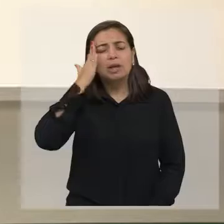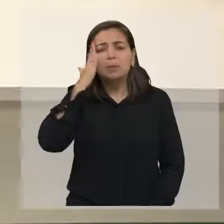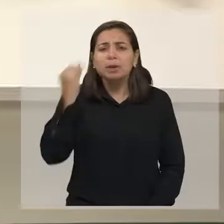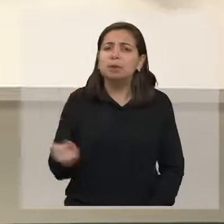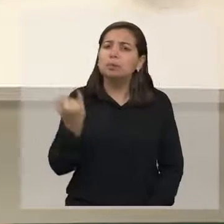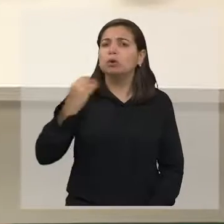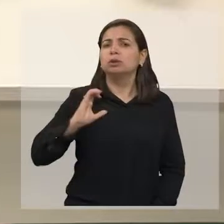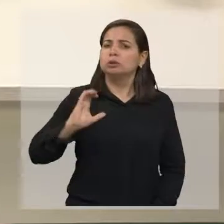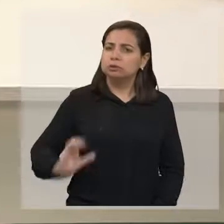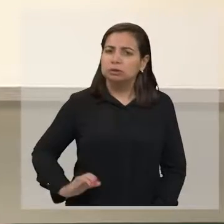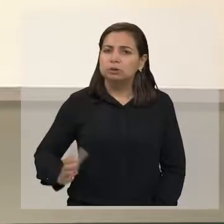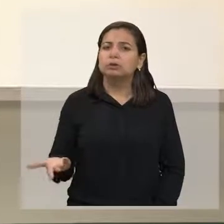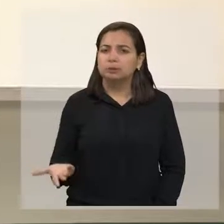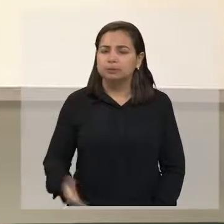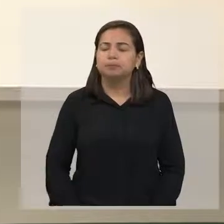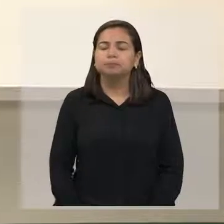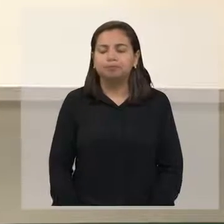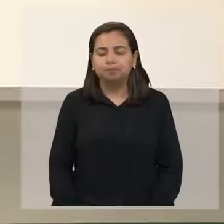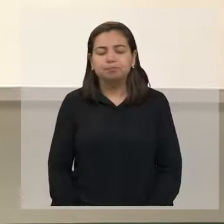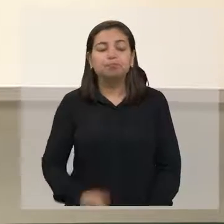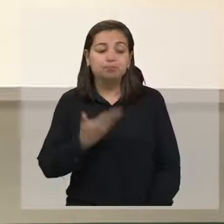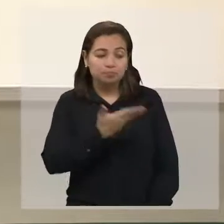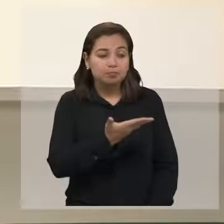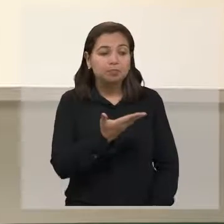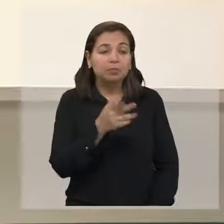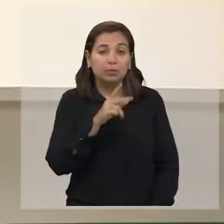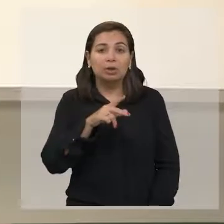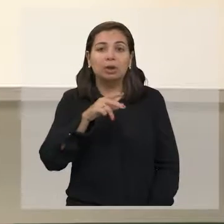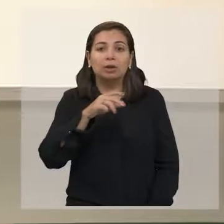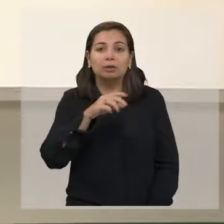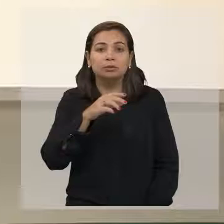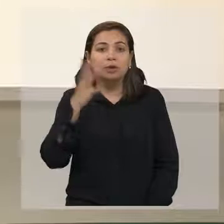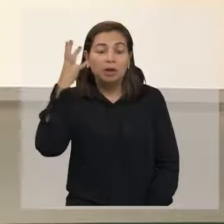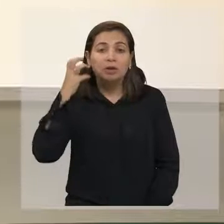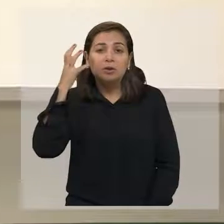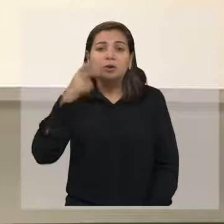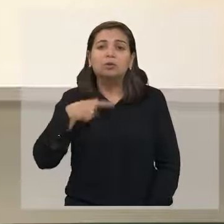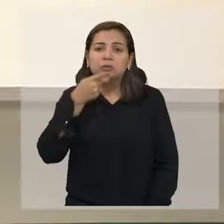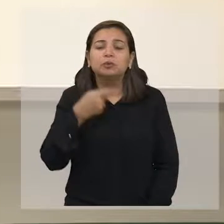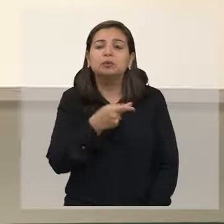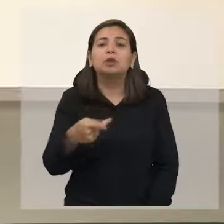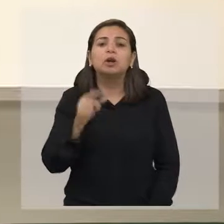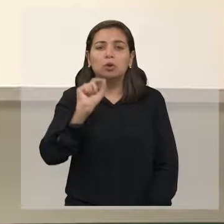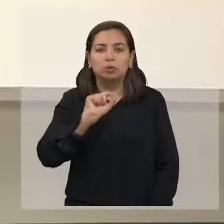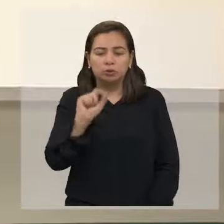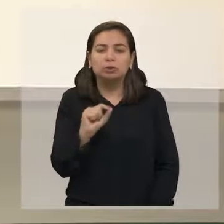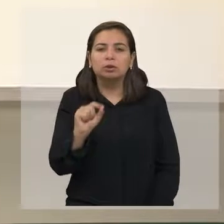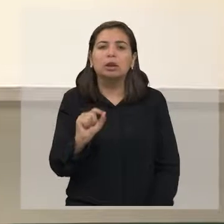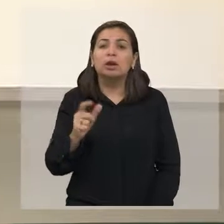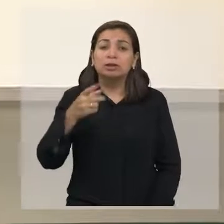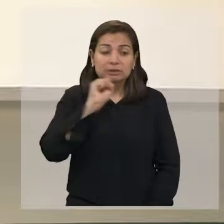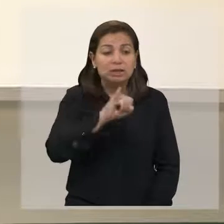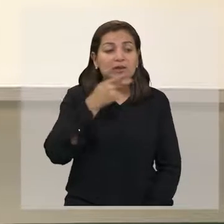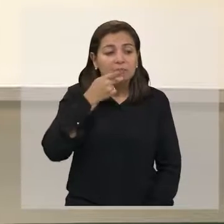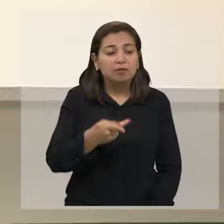Professor Evaldo Lima, vereador, professor Evaldo Lima, o senhor falou agora, eu quero enfatizar, já que estamos falando de